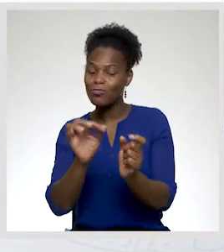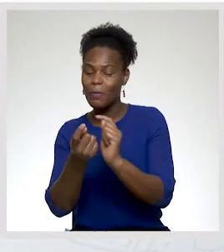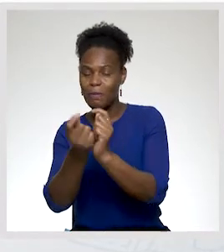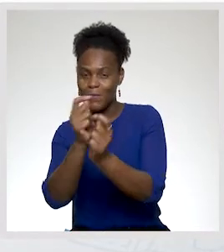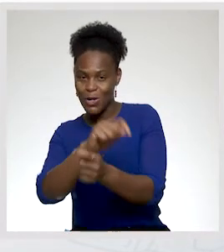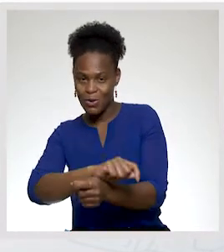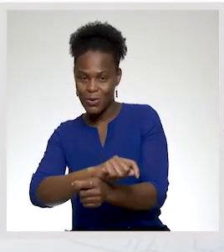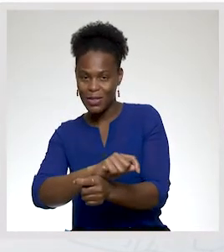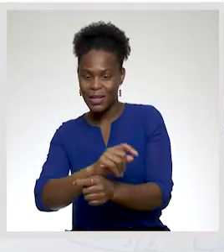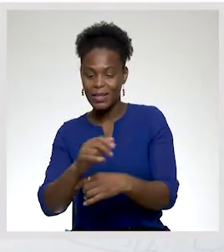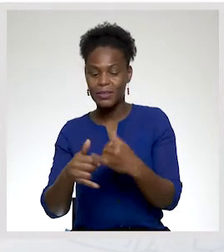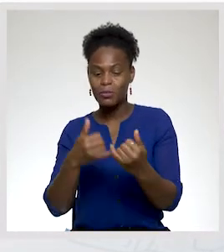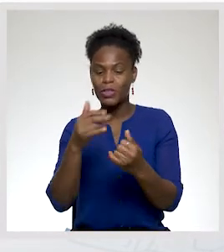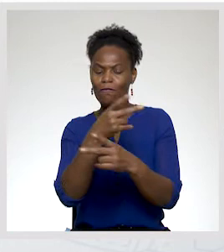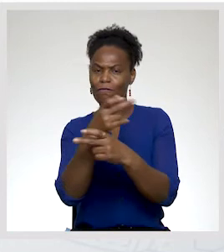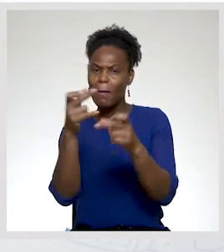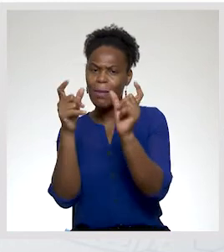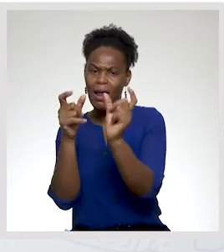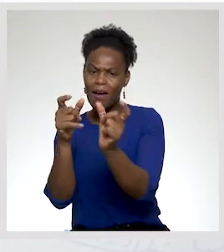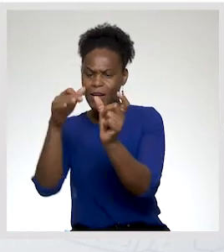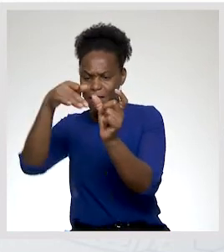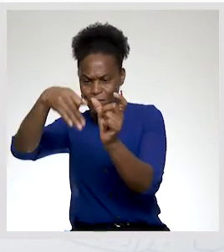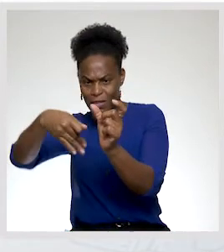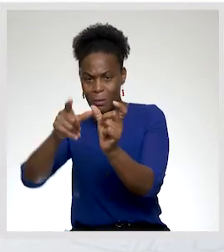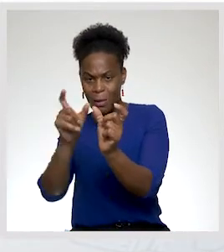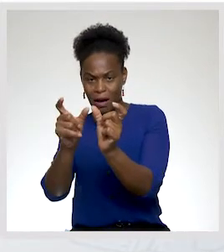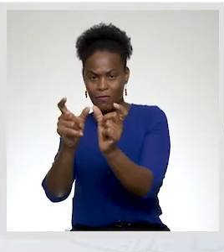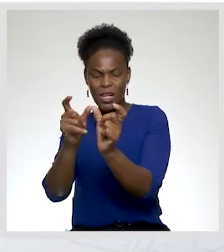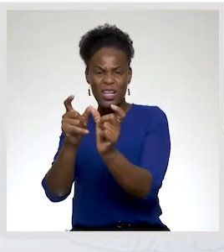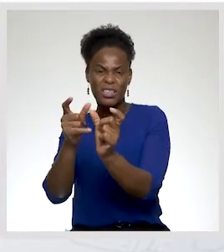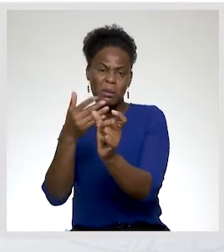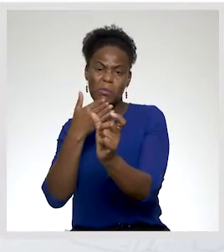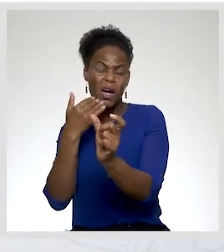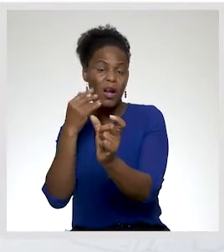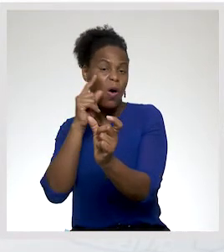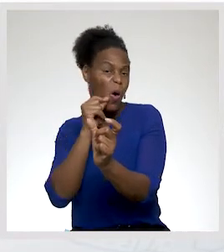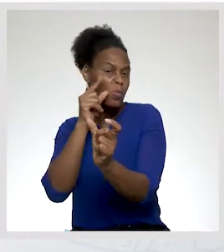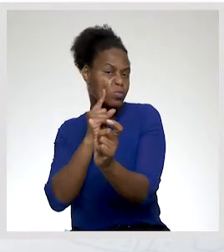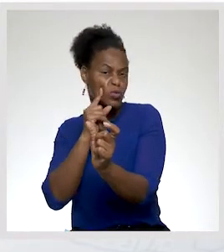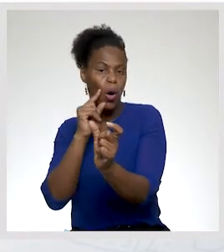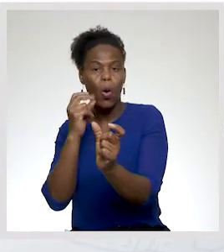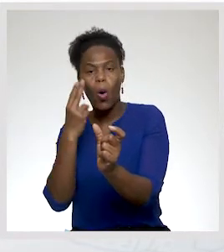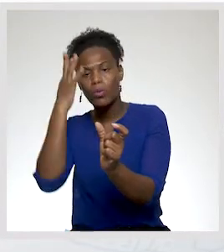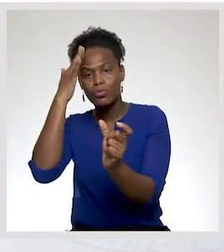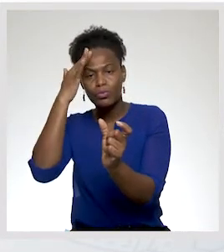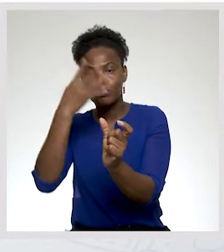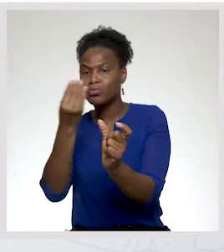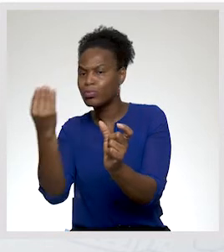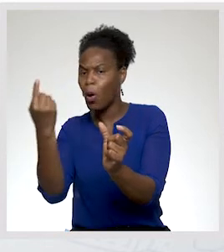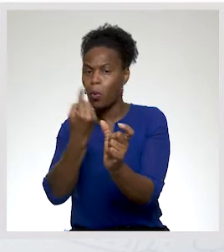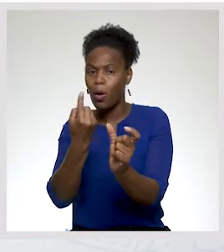forma e alteram a sua terminação conforme o gênero e número, damos o nome